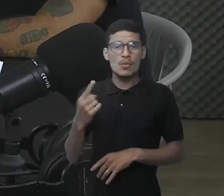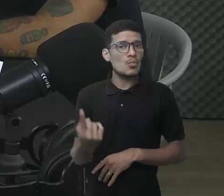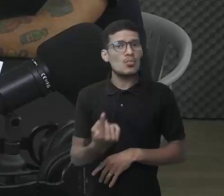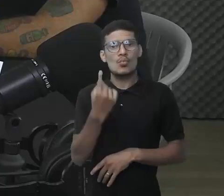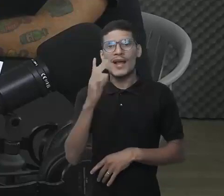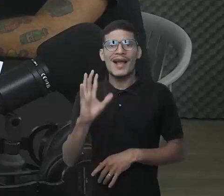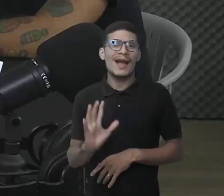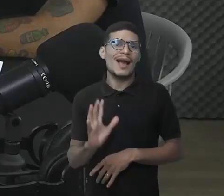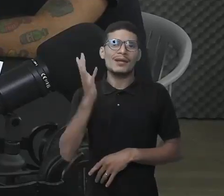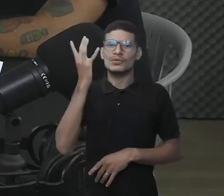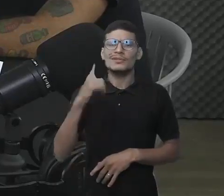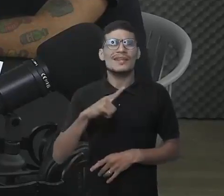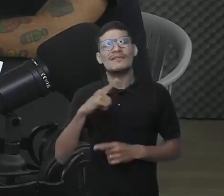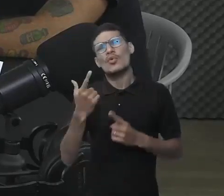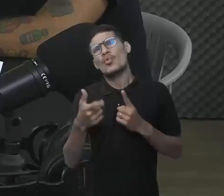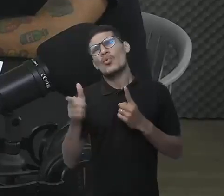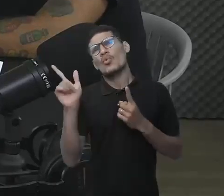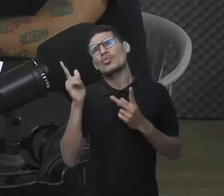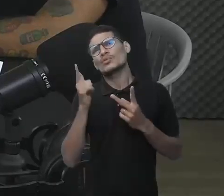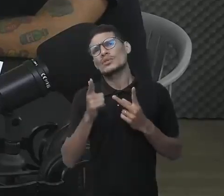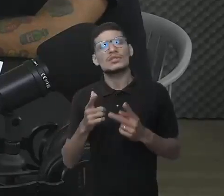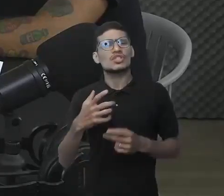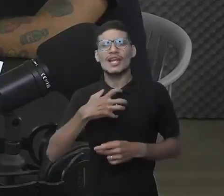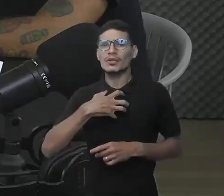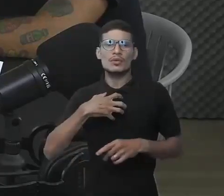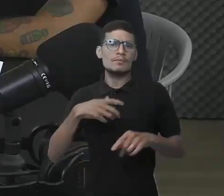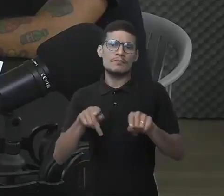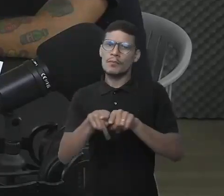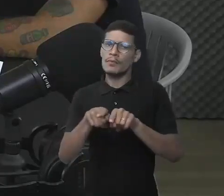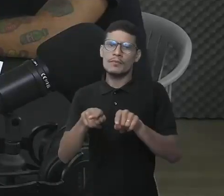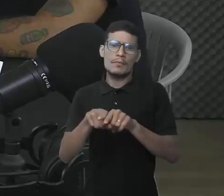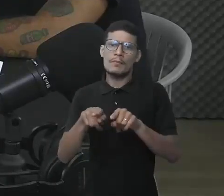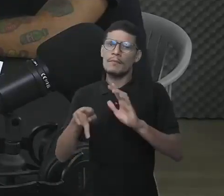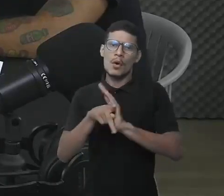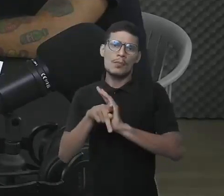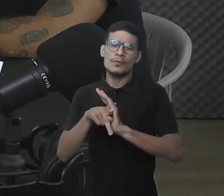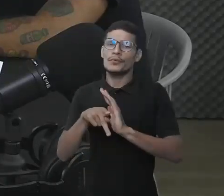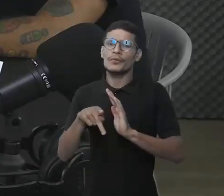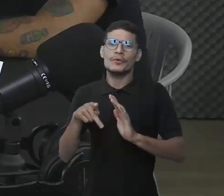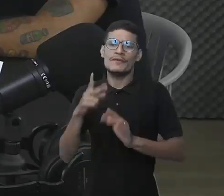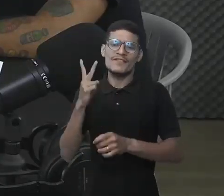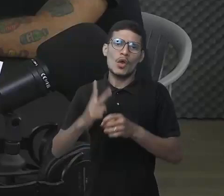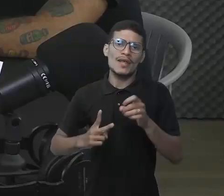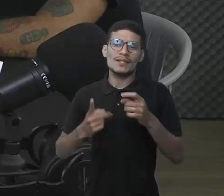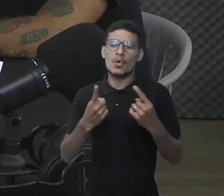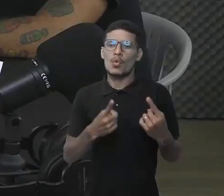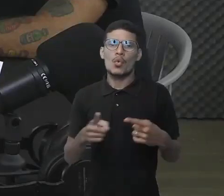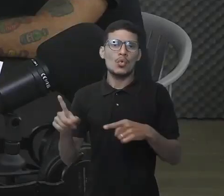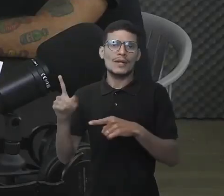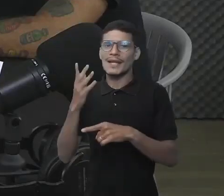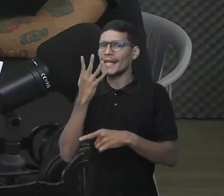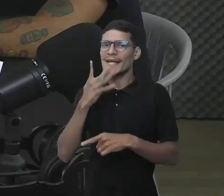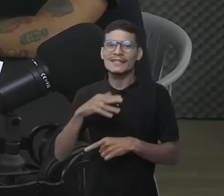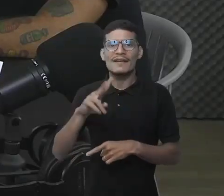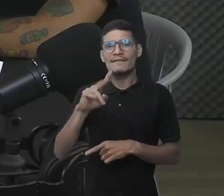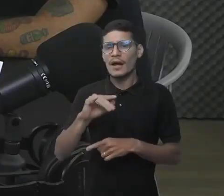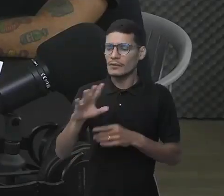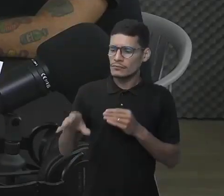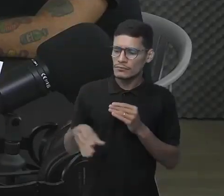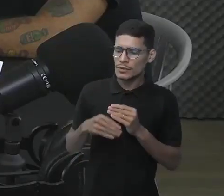como outras formas de violência contra a criança, elas vão se agregando, né, e